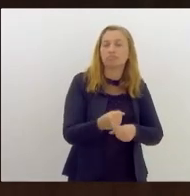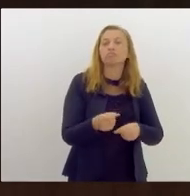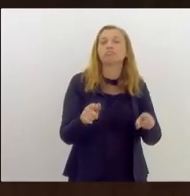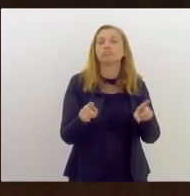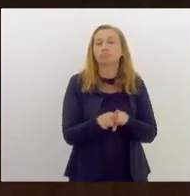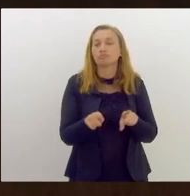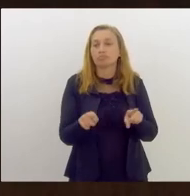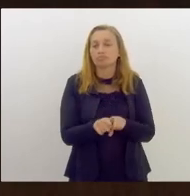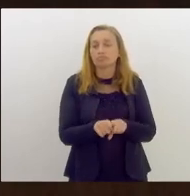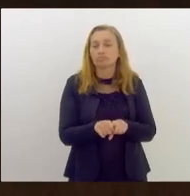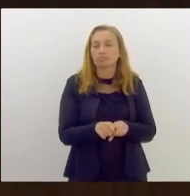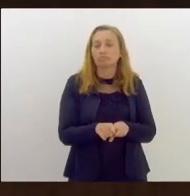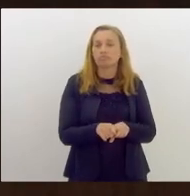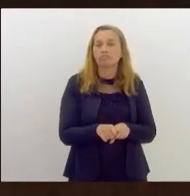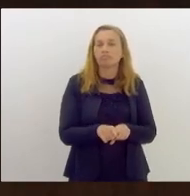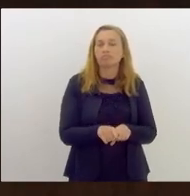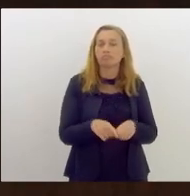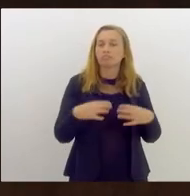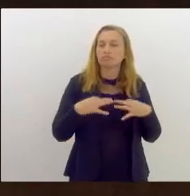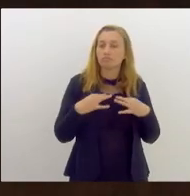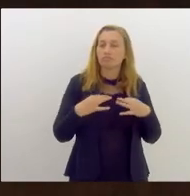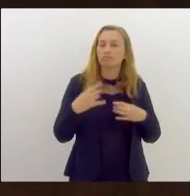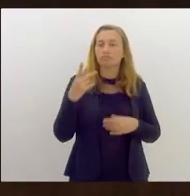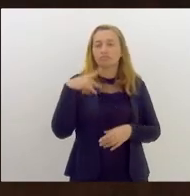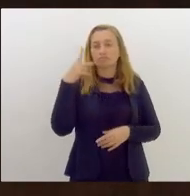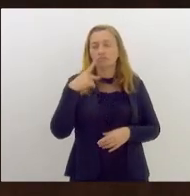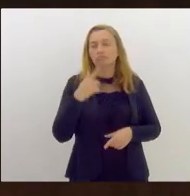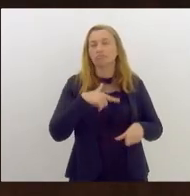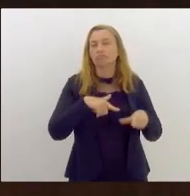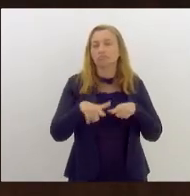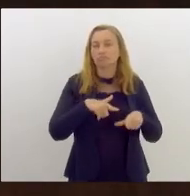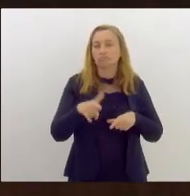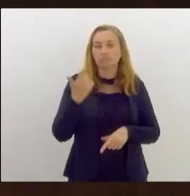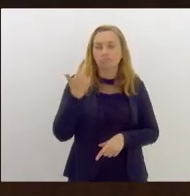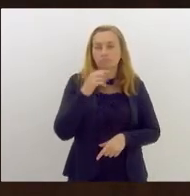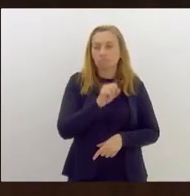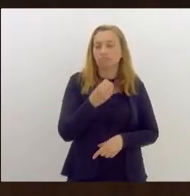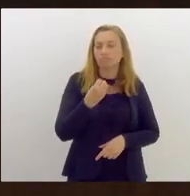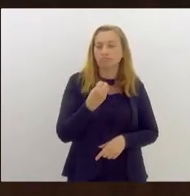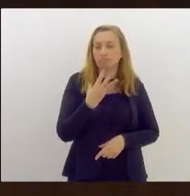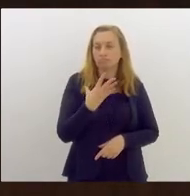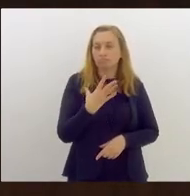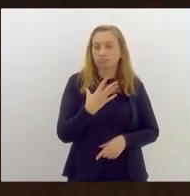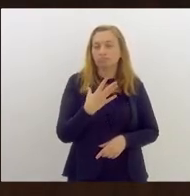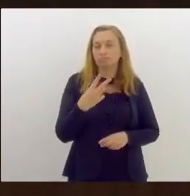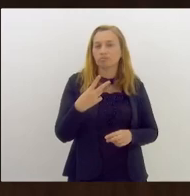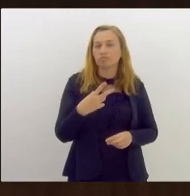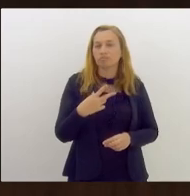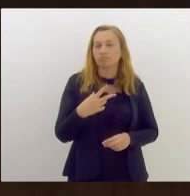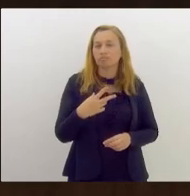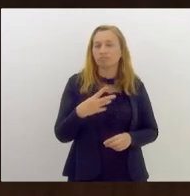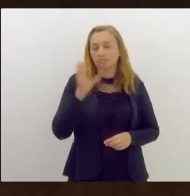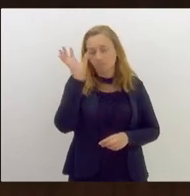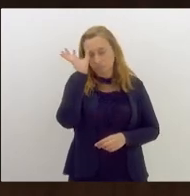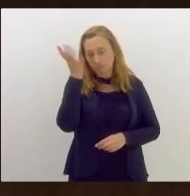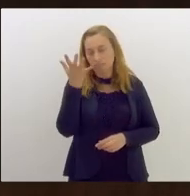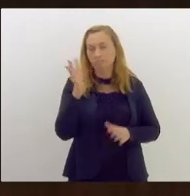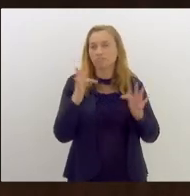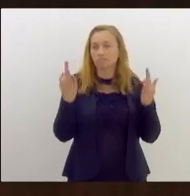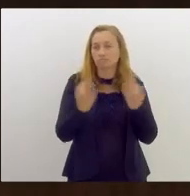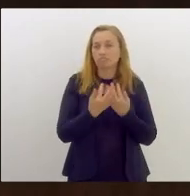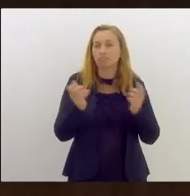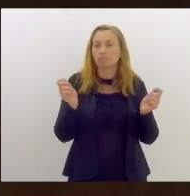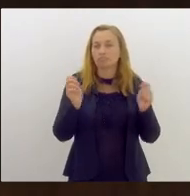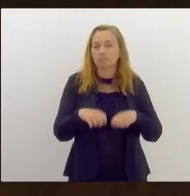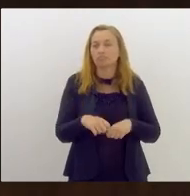a nossa disposição política de trabalho para conseguir aí um bom termo para que essas famílias tenham a